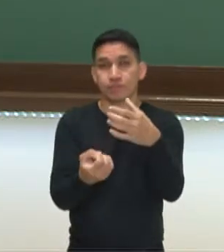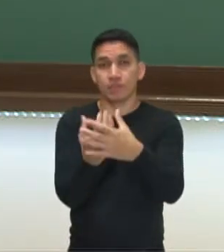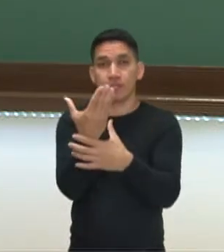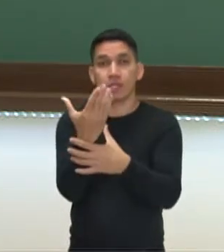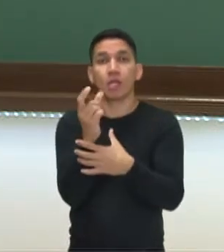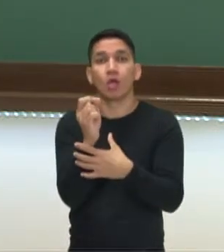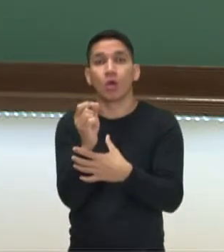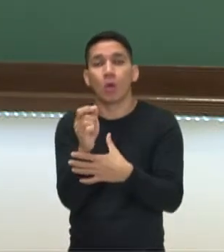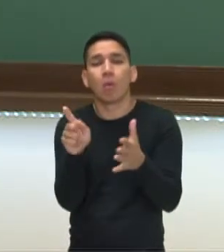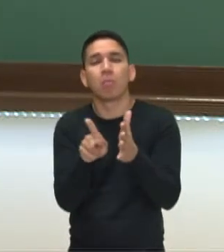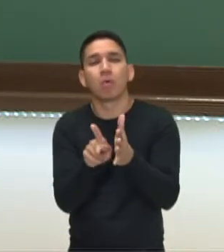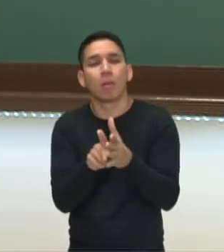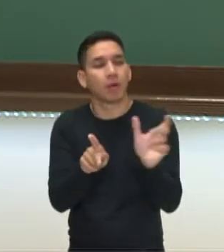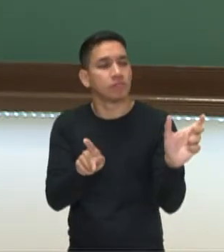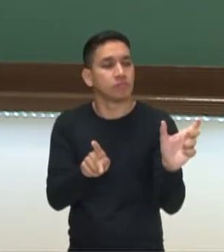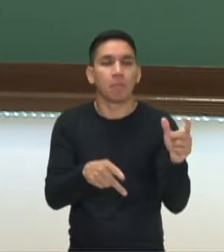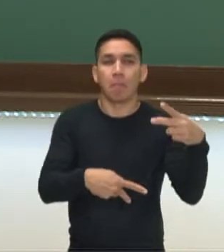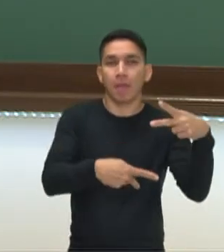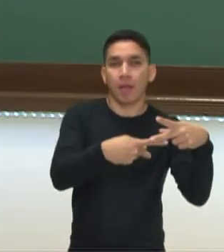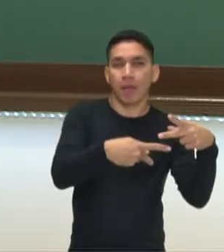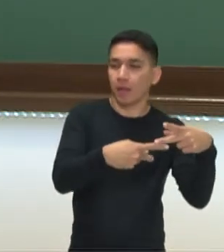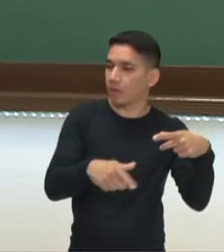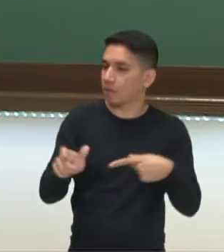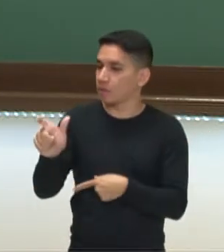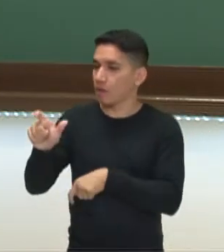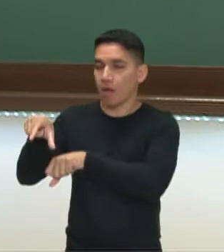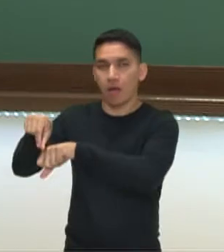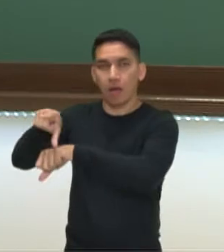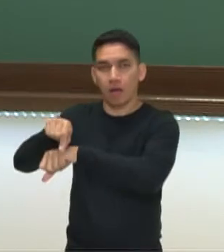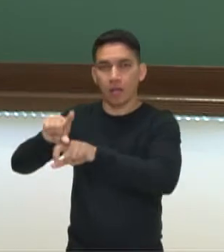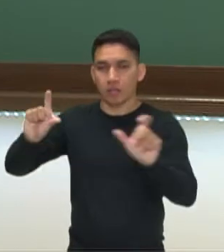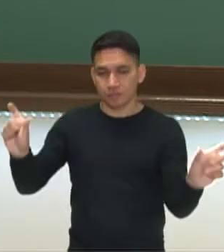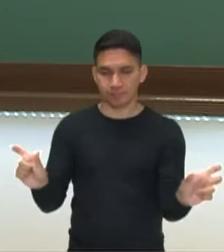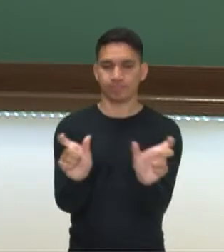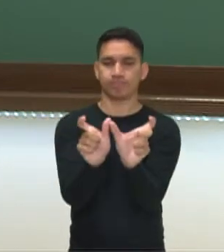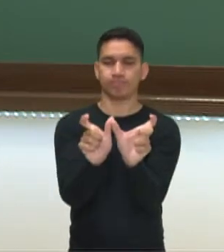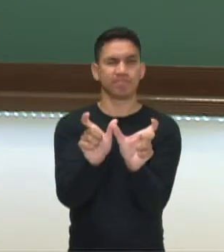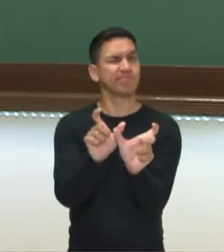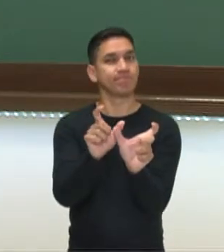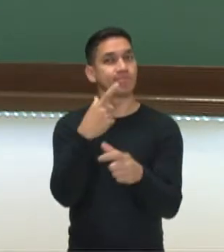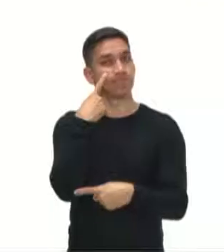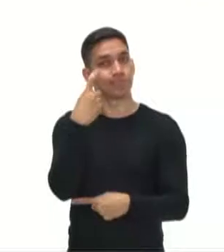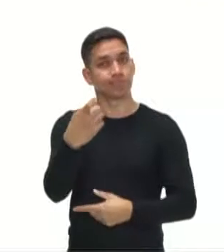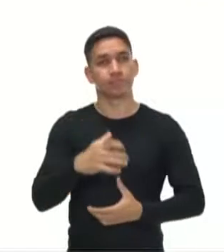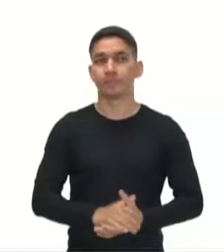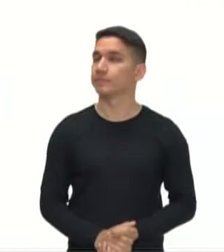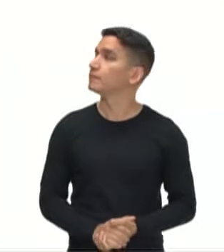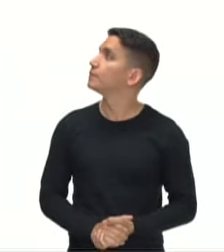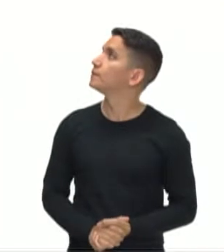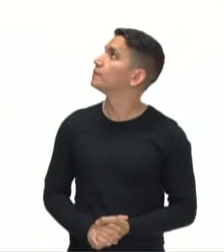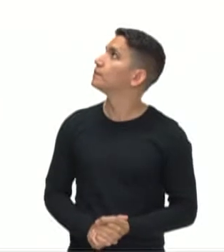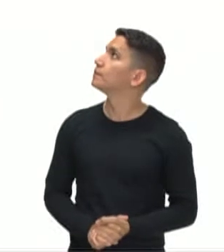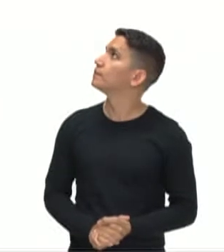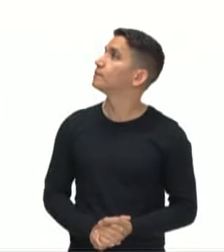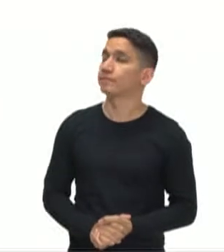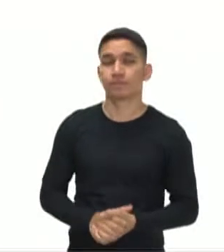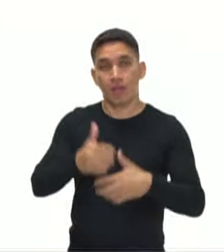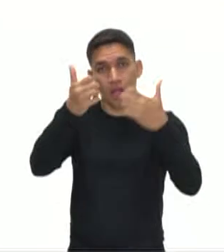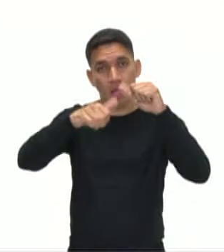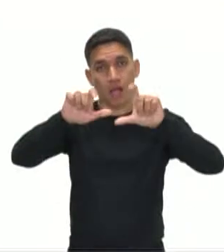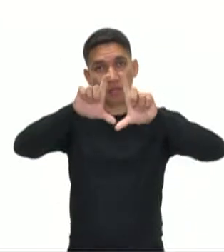formação partindo de preposição mais artigo. Olha que interessante. Analisando aqui o